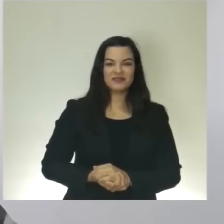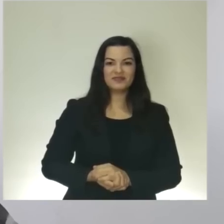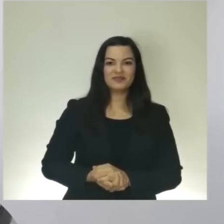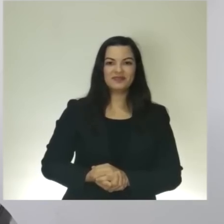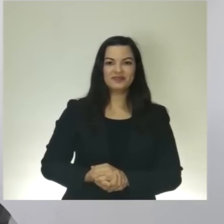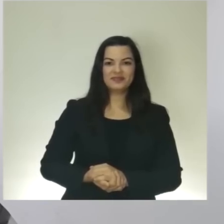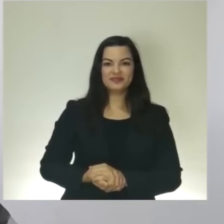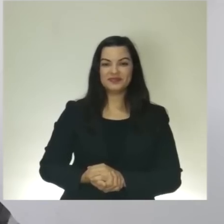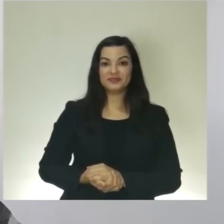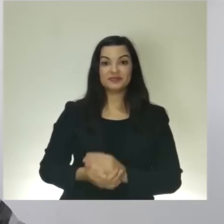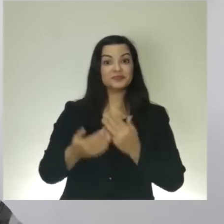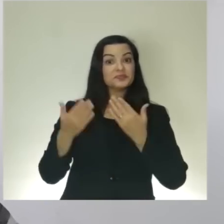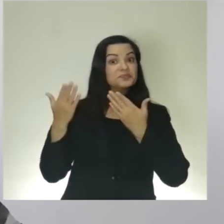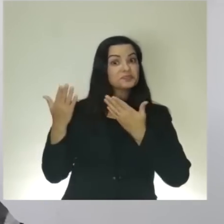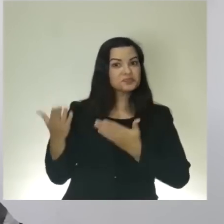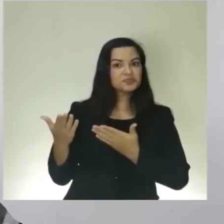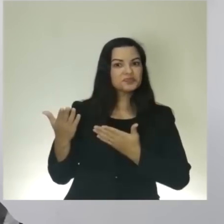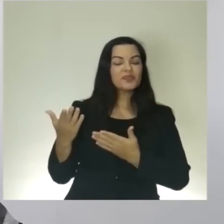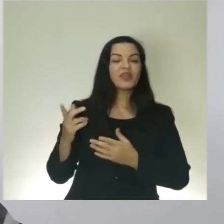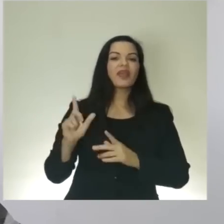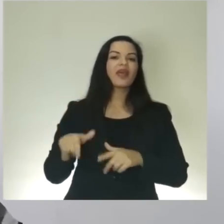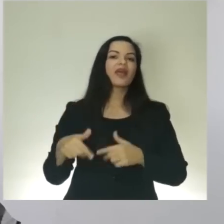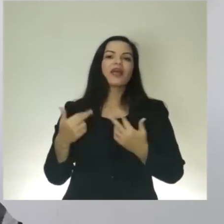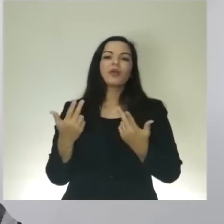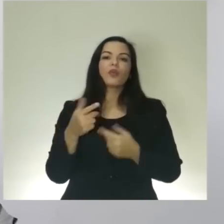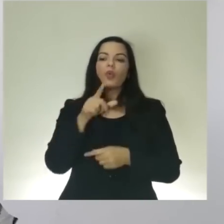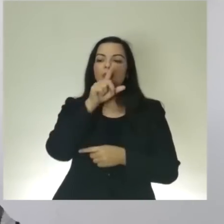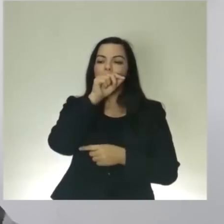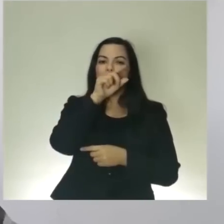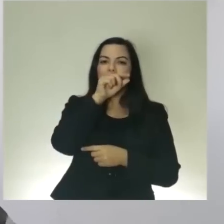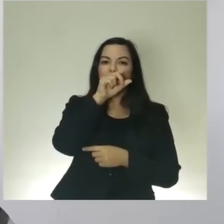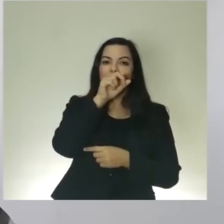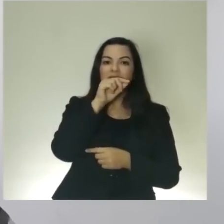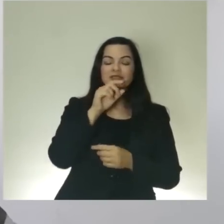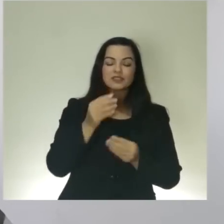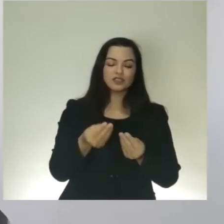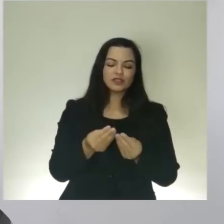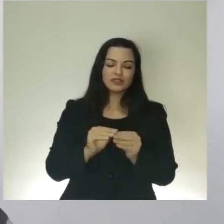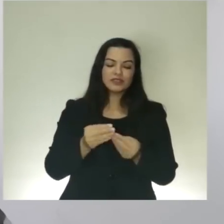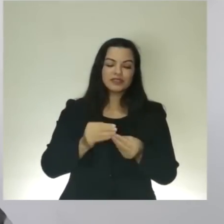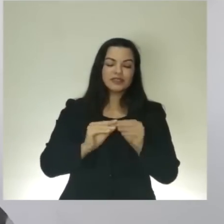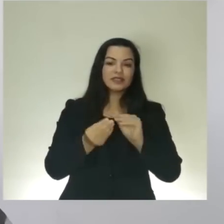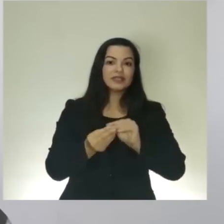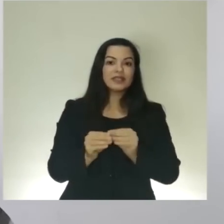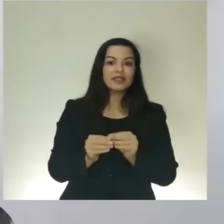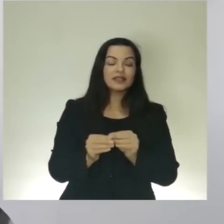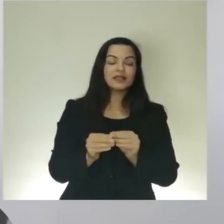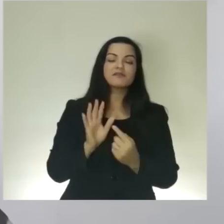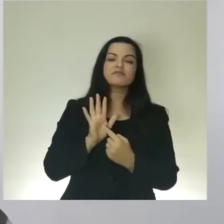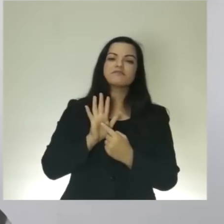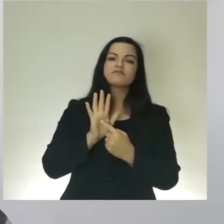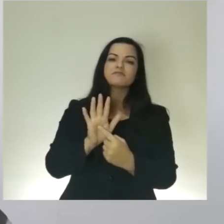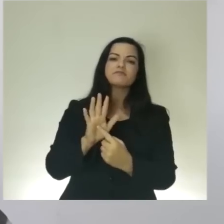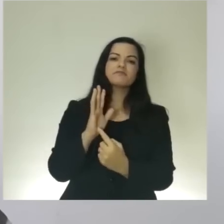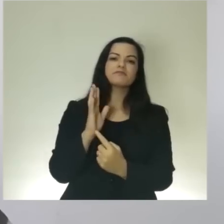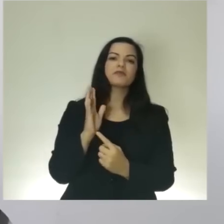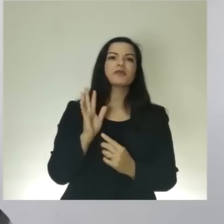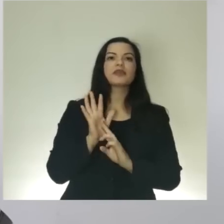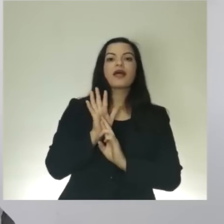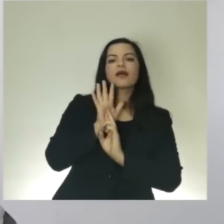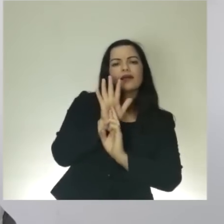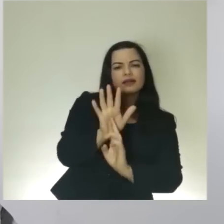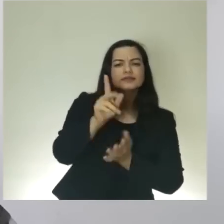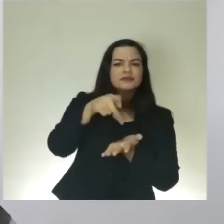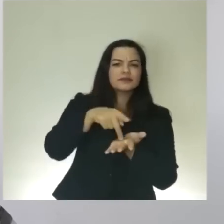O Chisuru é um origami que representa toda essa arte que é desenvolvida aí com as